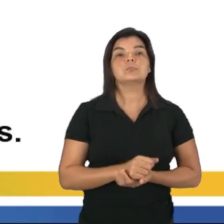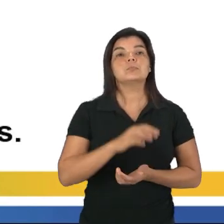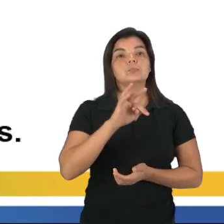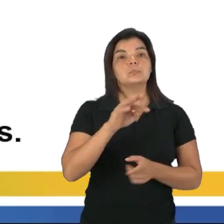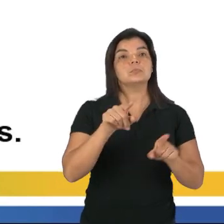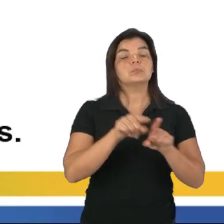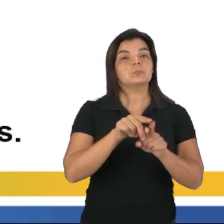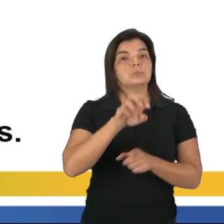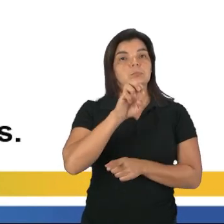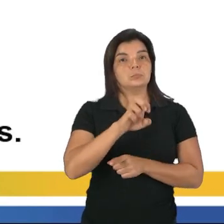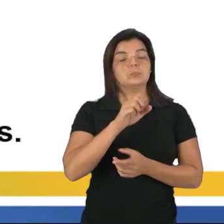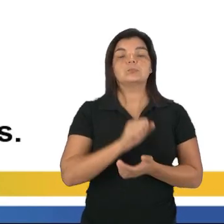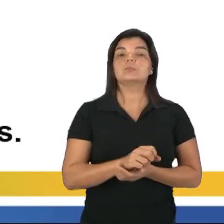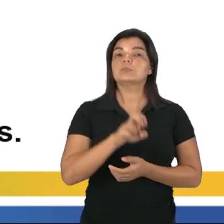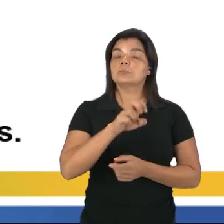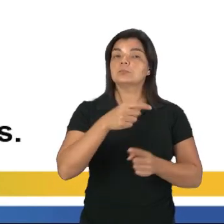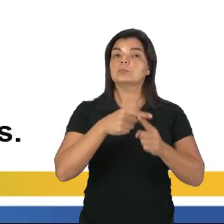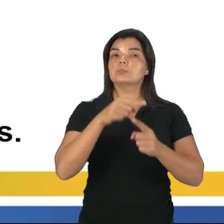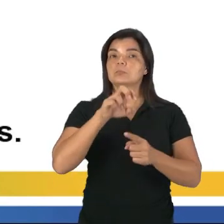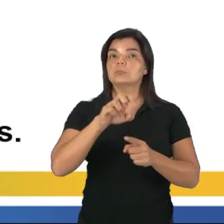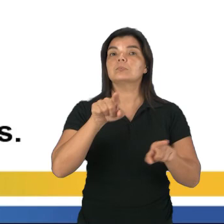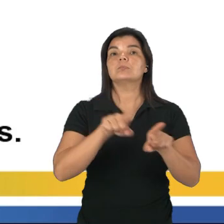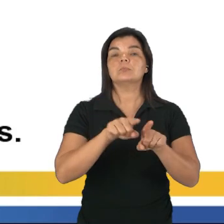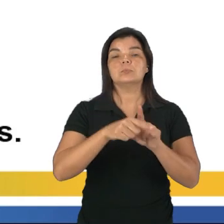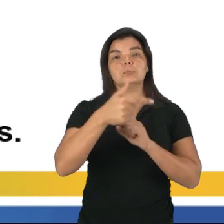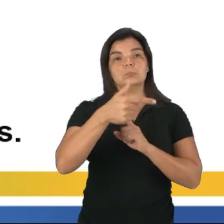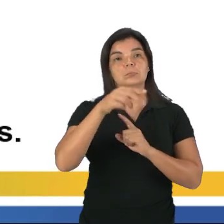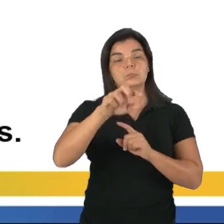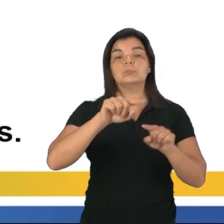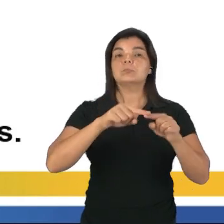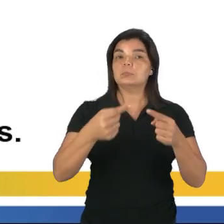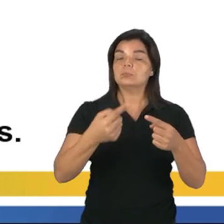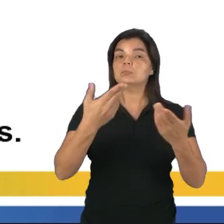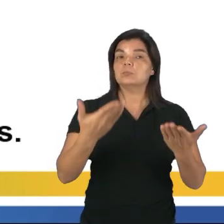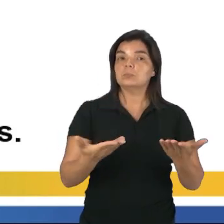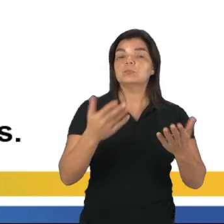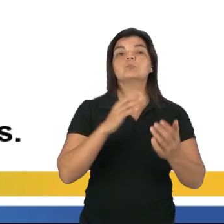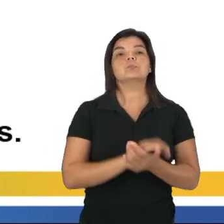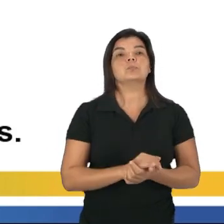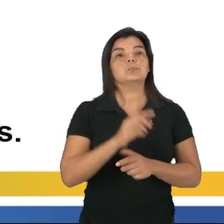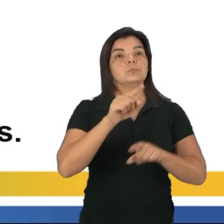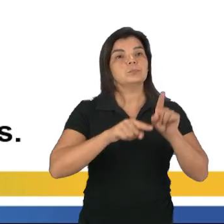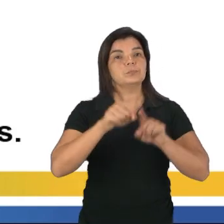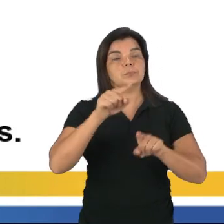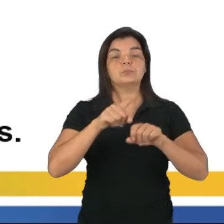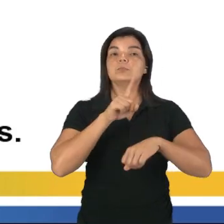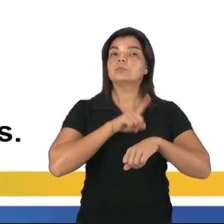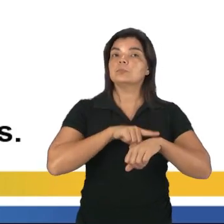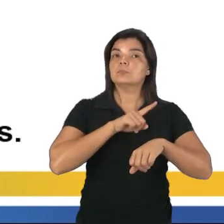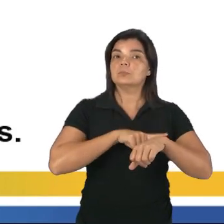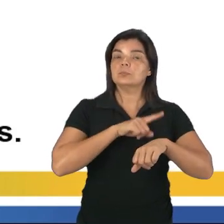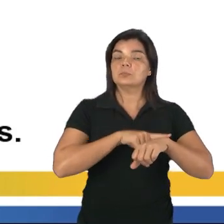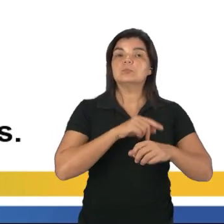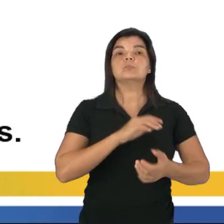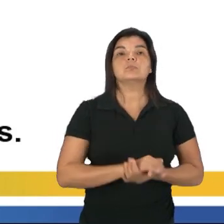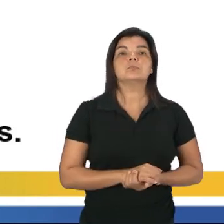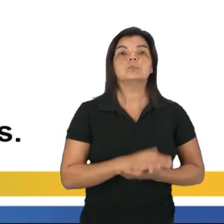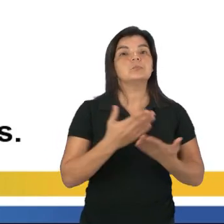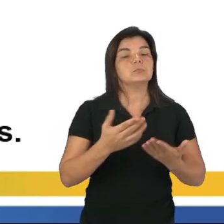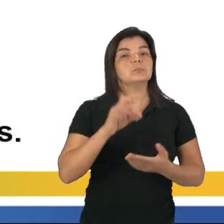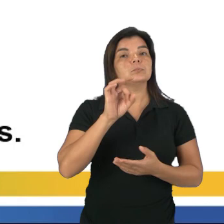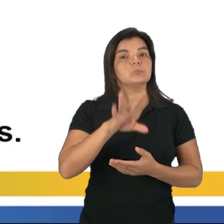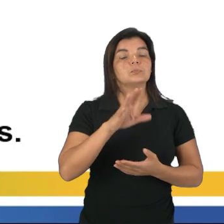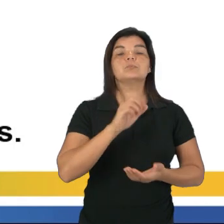assumir o valor 5. 5 vezes 5 é 25, certo? Mas como a gente está tratando aqui da variável tempo, né, do tempo, então a